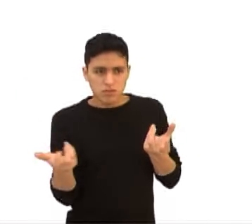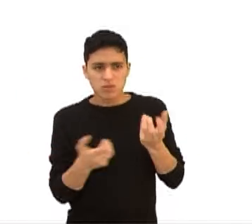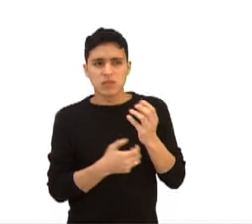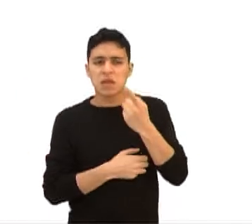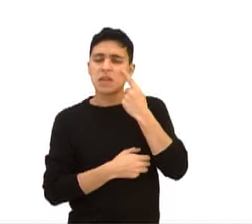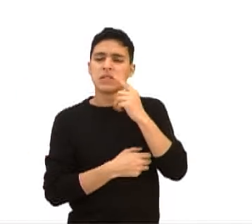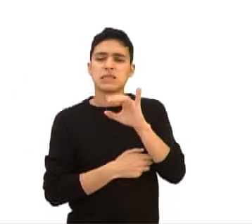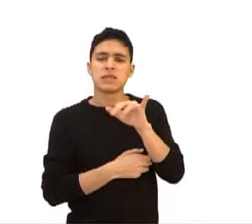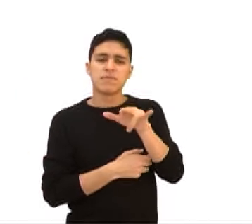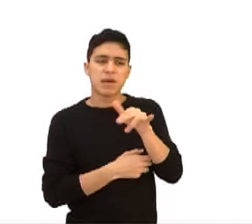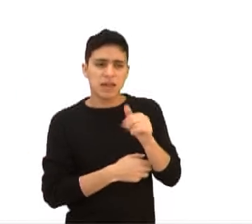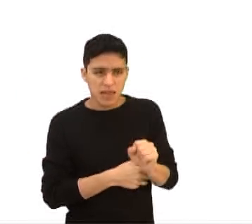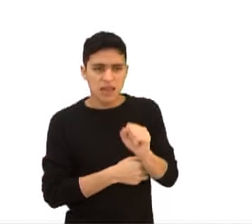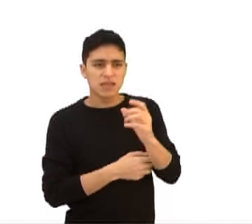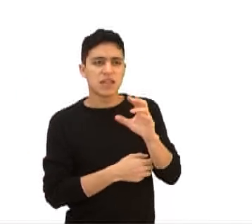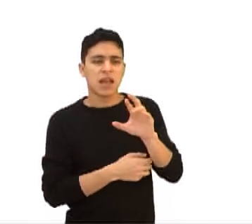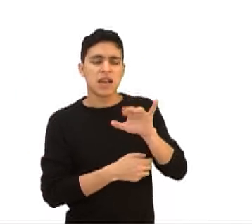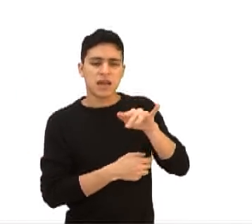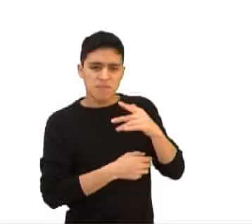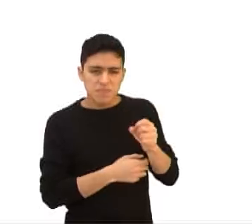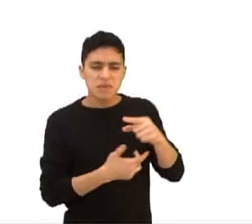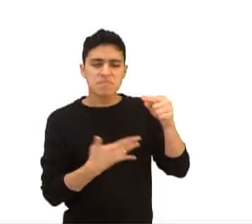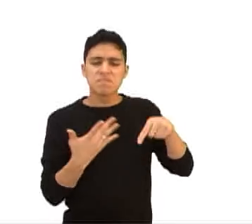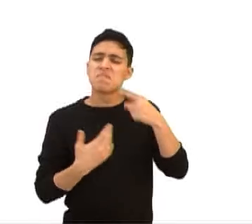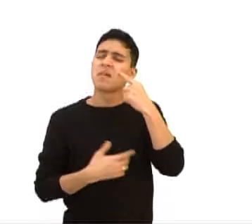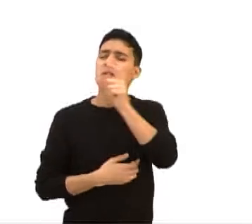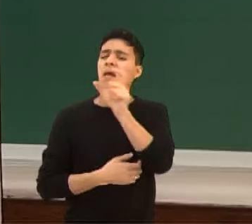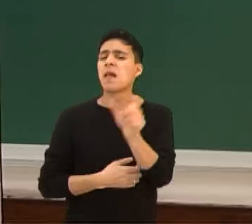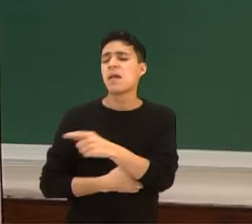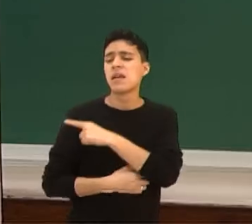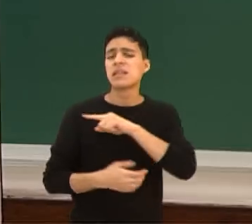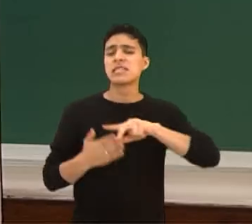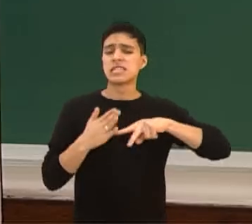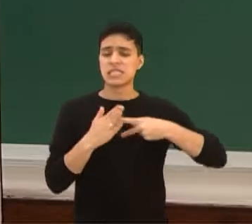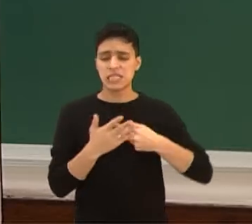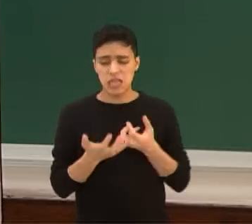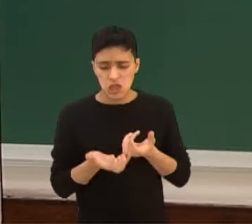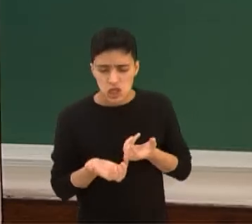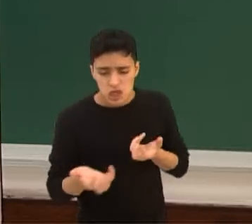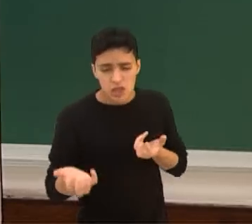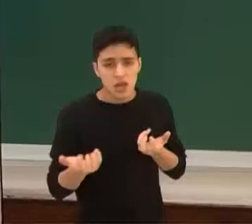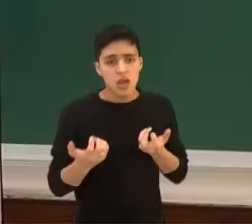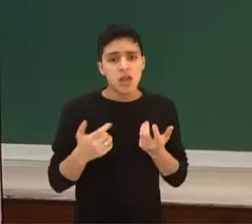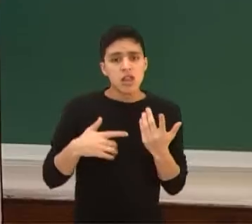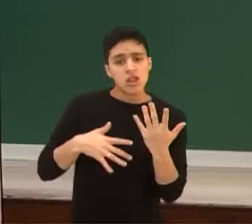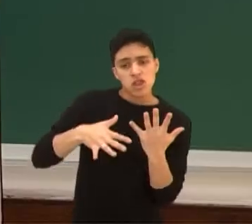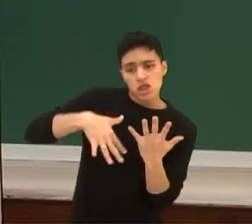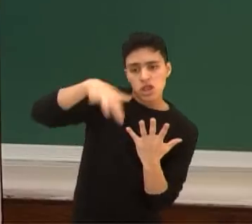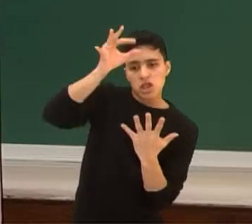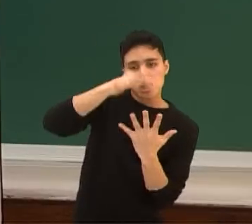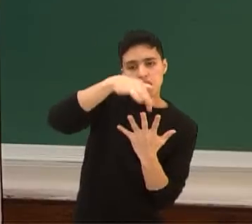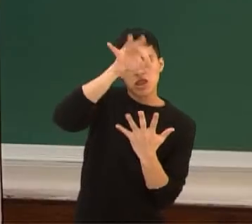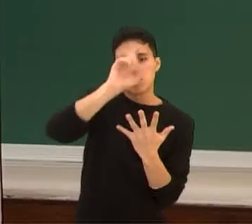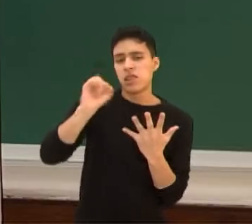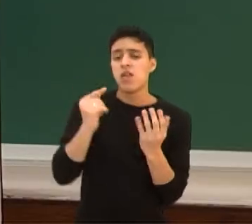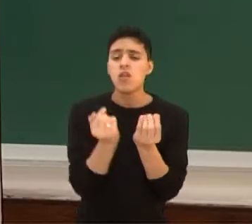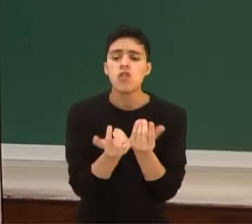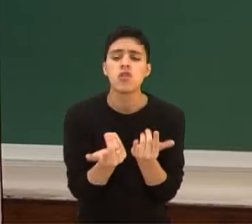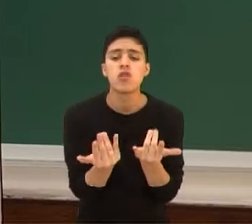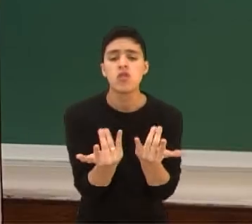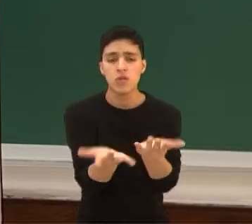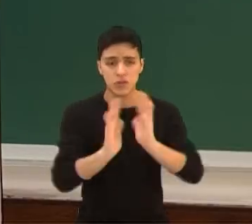ciparéceas, gramíneas, musgos e líquens. O que é isso então? Nós estamos falando de vegetação muito pequena, musgos, líquens,